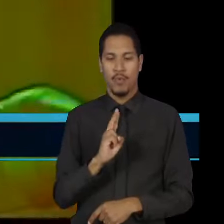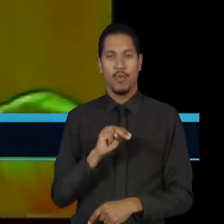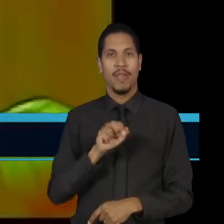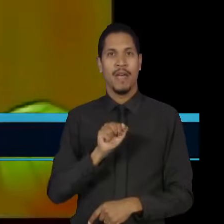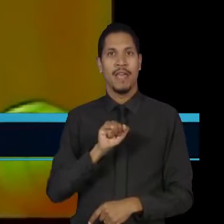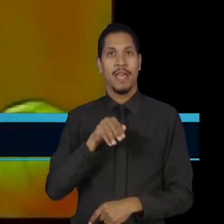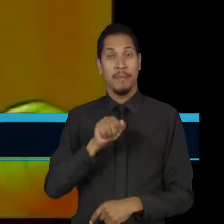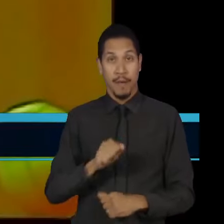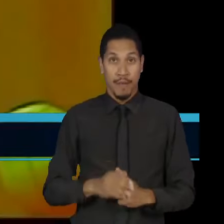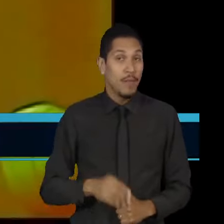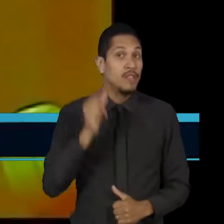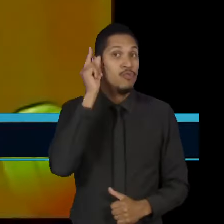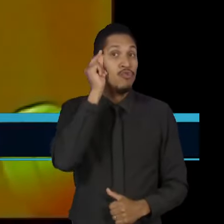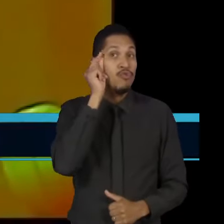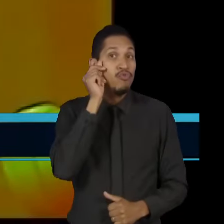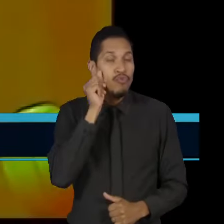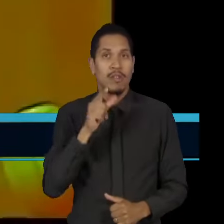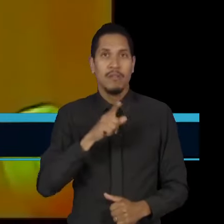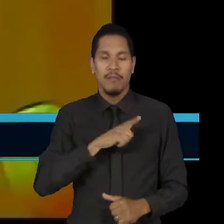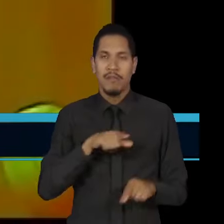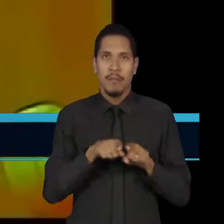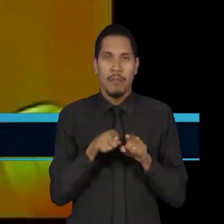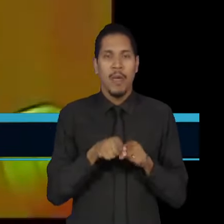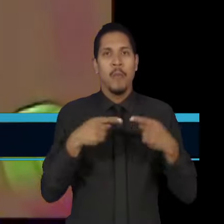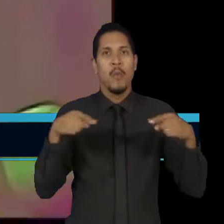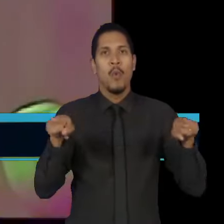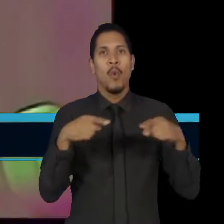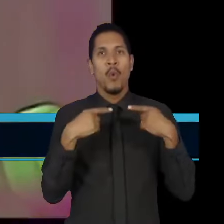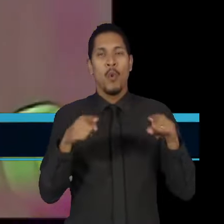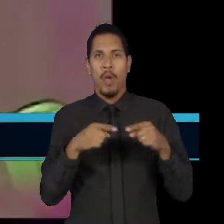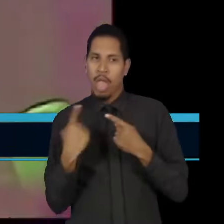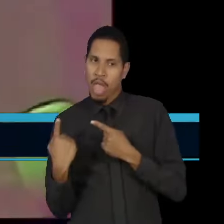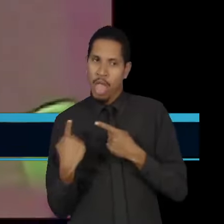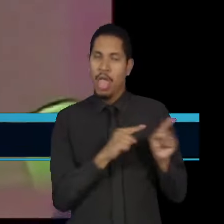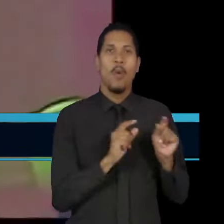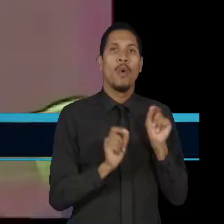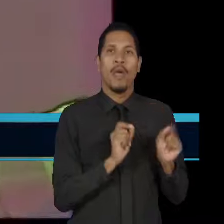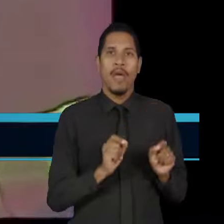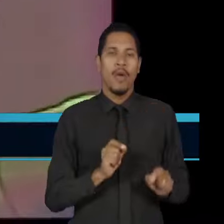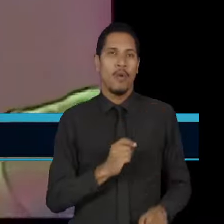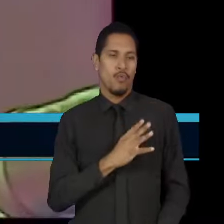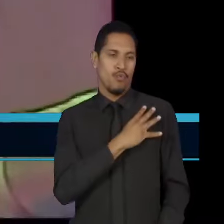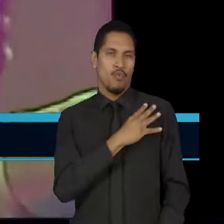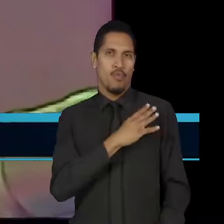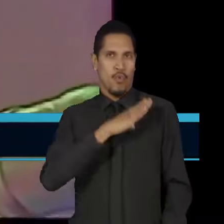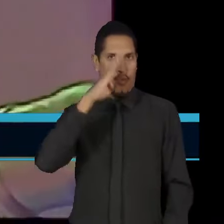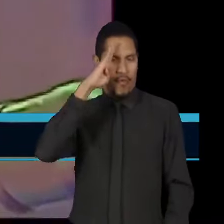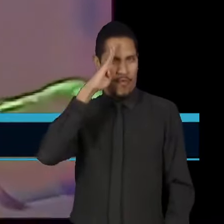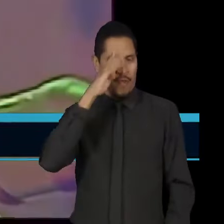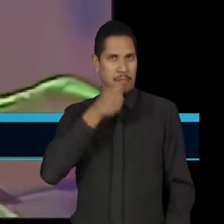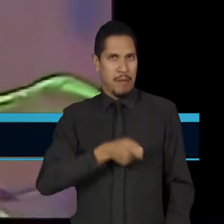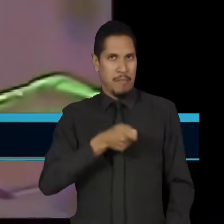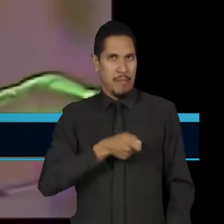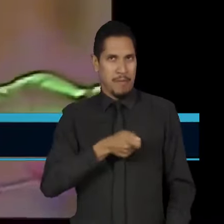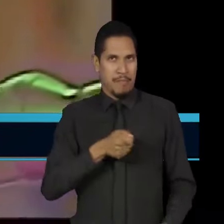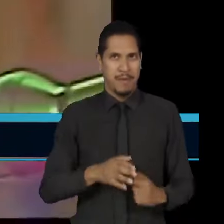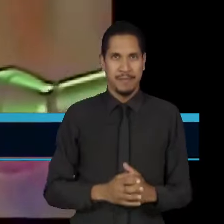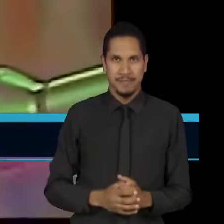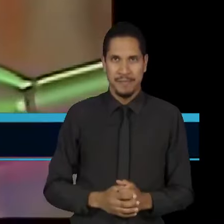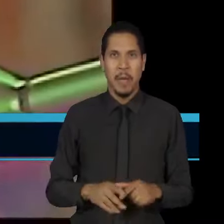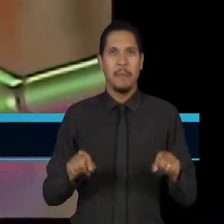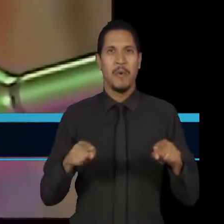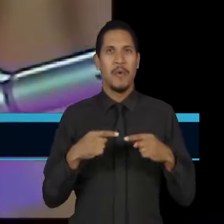Andrade. Gilberto Gil gravou um dos maiores símbolos contra a ditadura militar no país. Alô, alô, seu chacrinha, velho palhaço, alô,